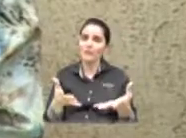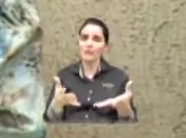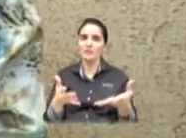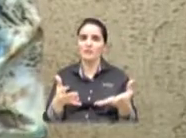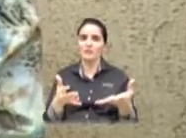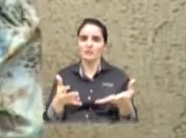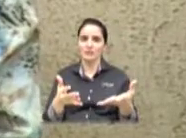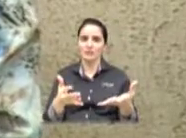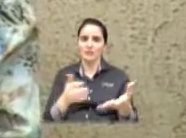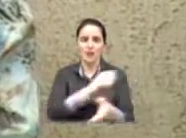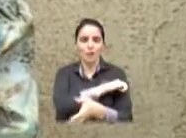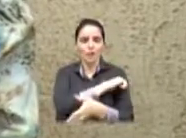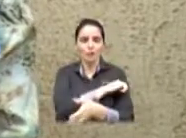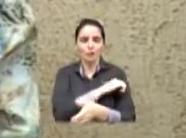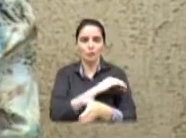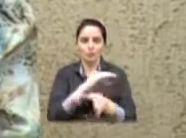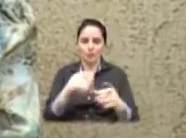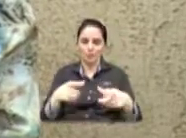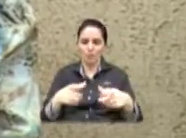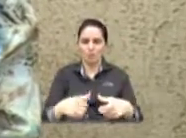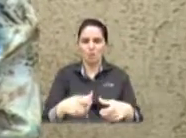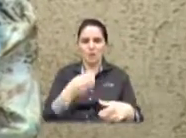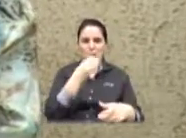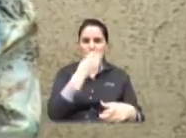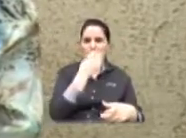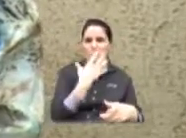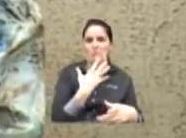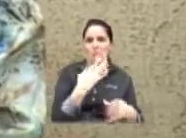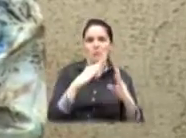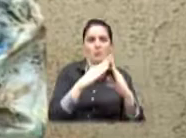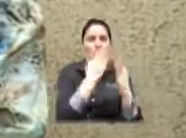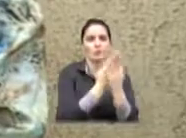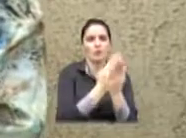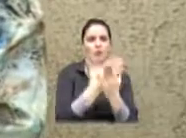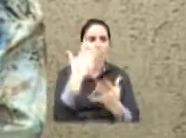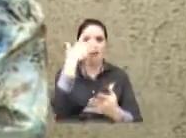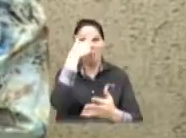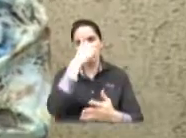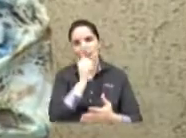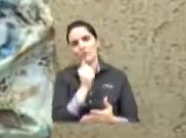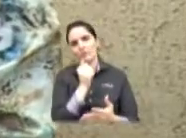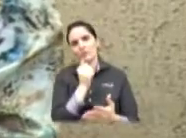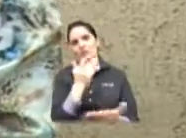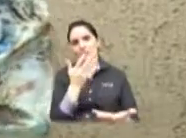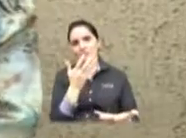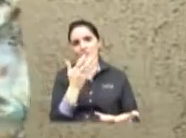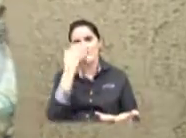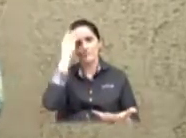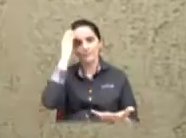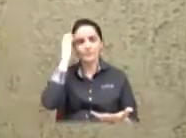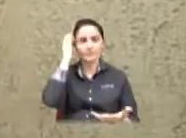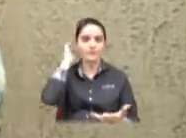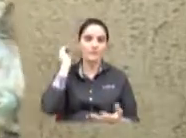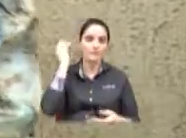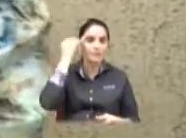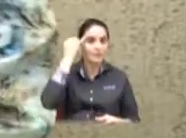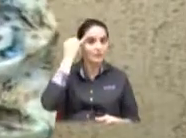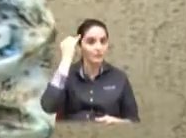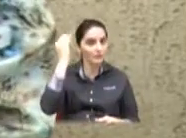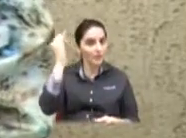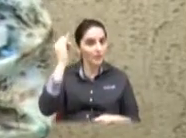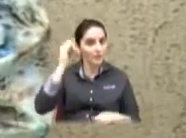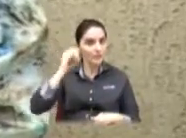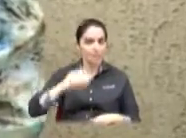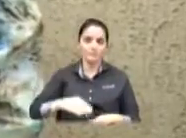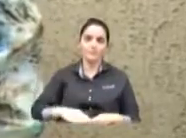um espaço com dignidade nós temos que ser os primeiros a zelar por esse espaço então a ideia é